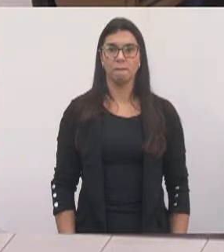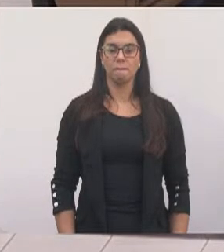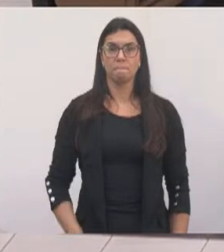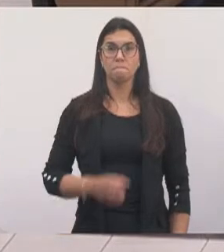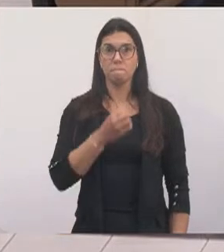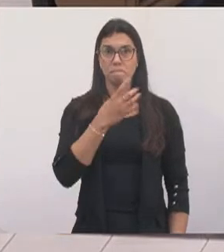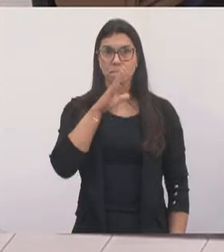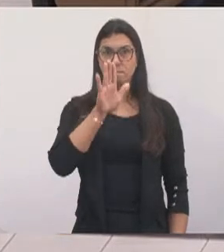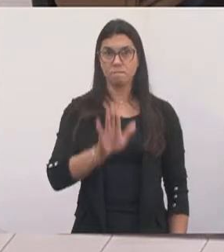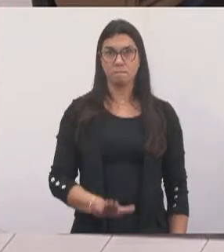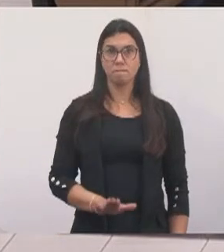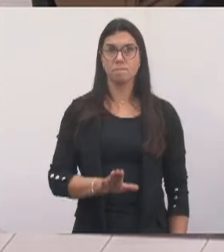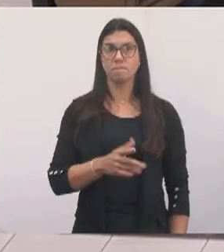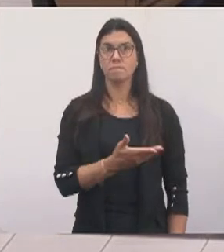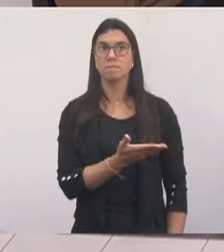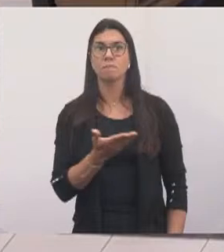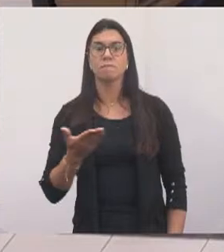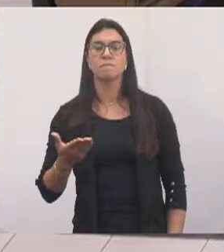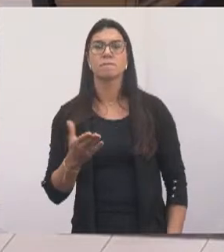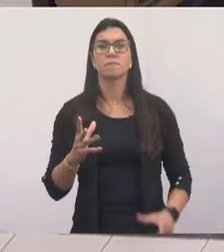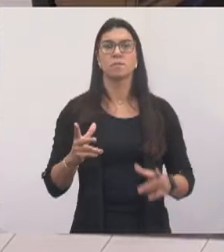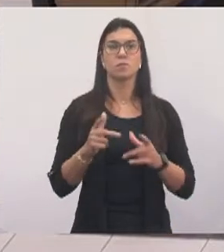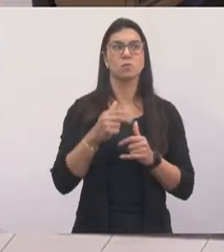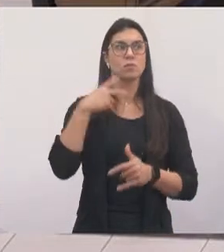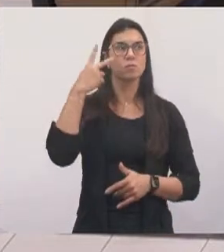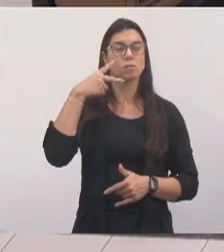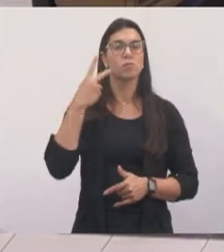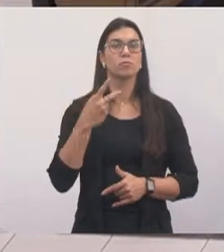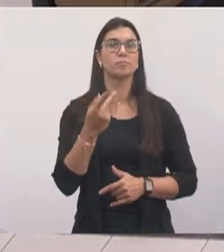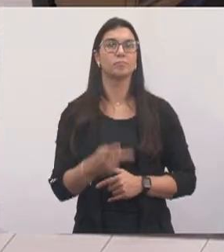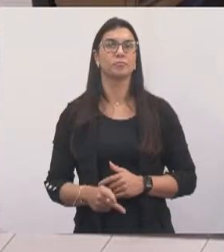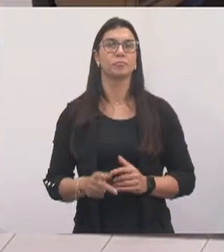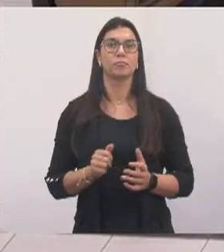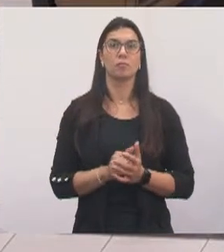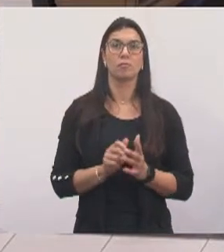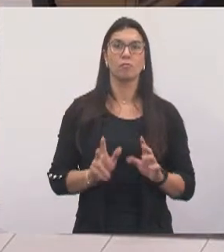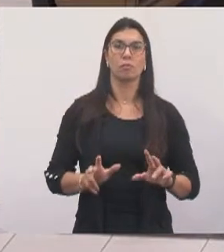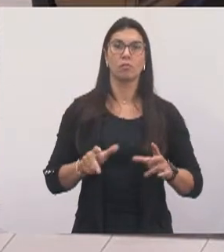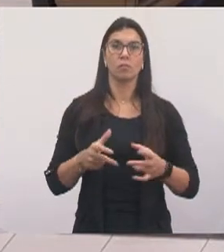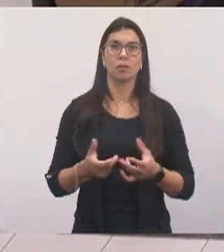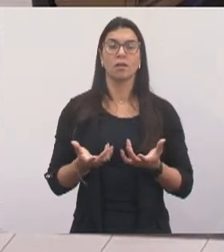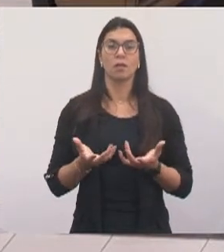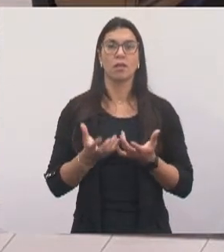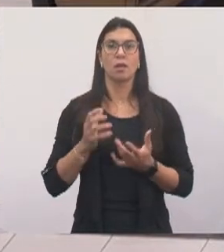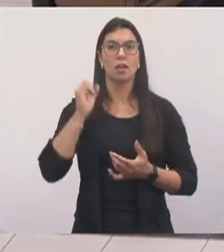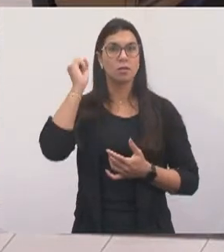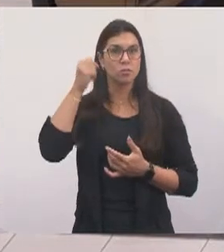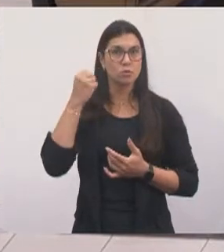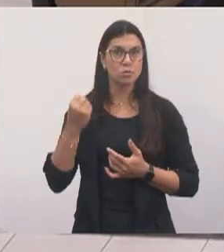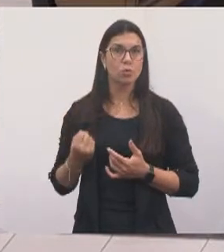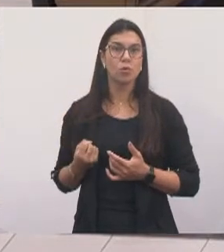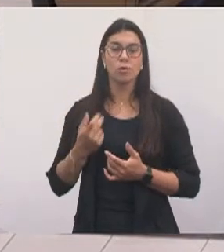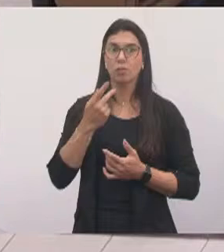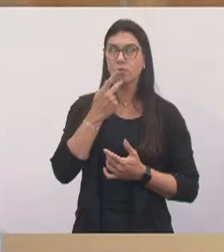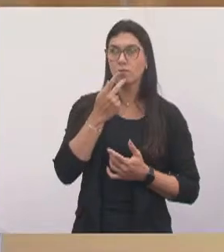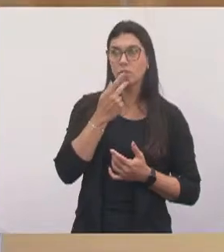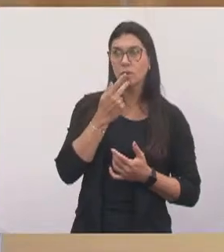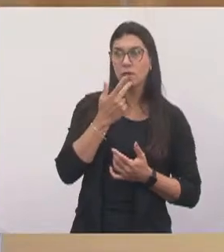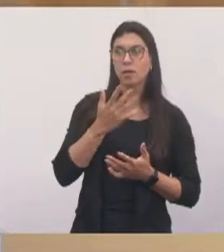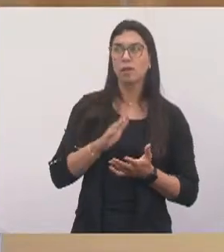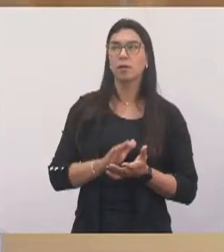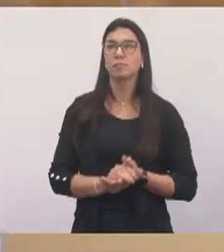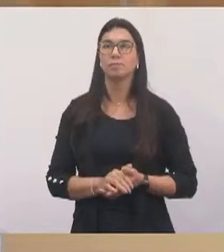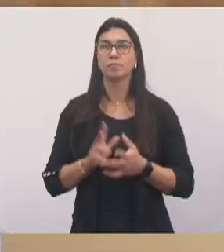Boa tarde a todos, senhor presidente, nobres colegas vereadores. Quero aqui, Sônia, manifestar a minha solidariedade a você. A